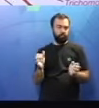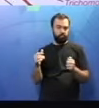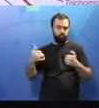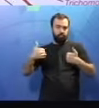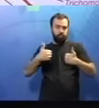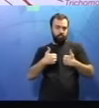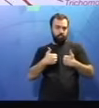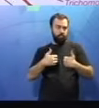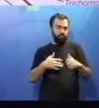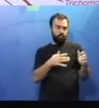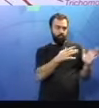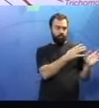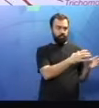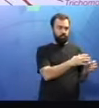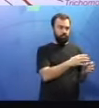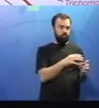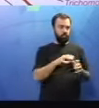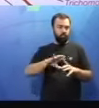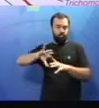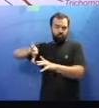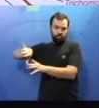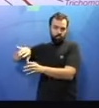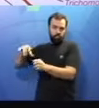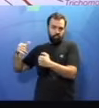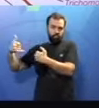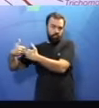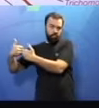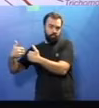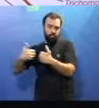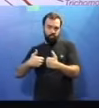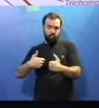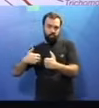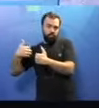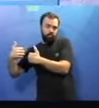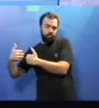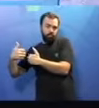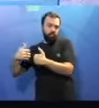evolutivamente com o grupo Eucária do que comparado com o grupo Bactéria.